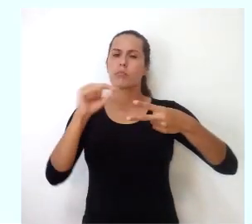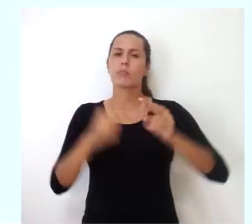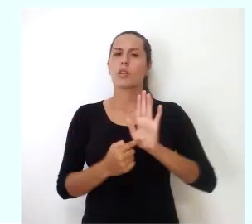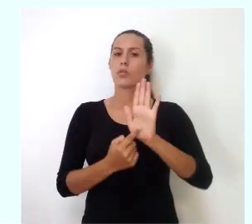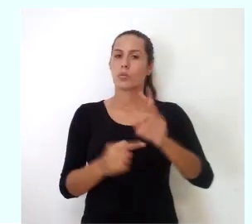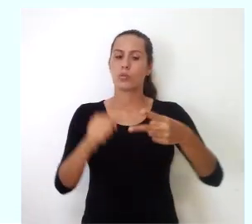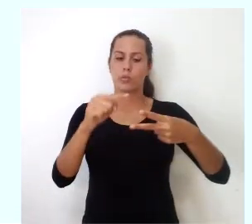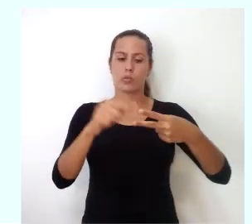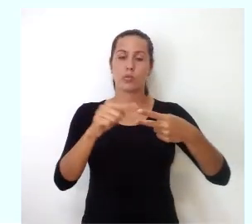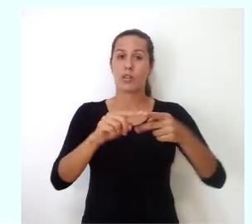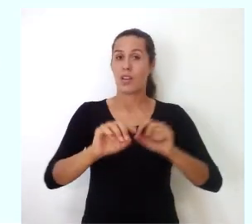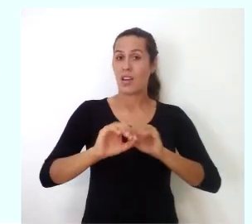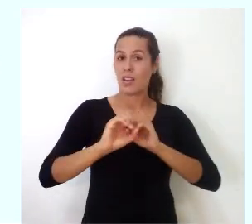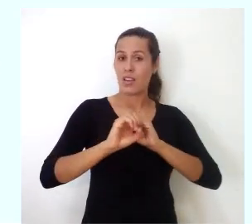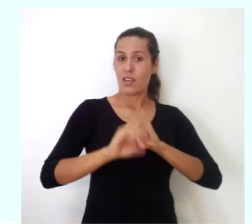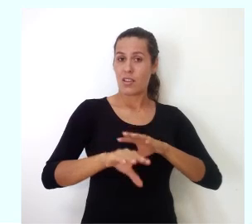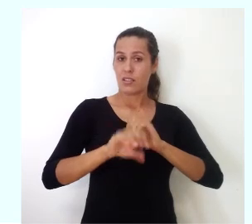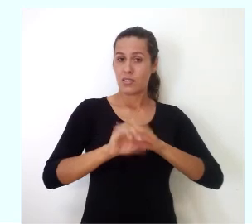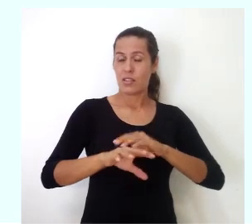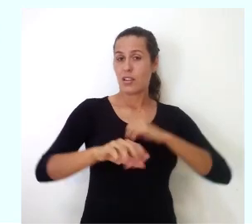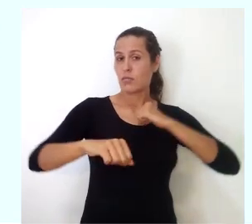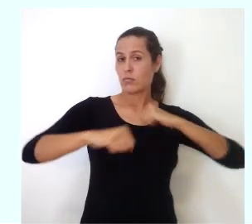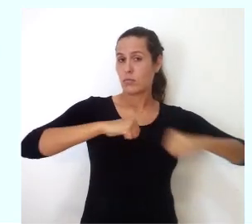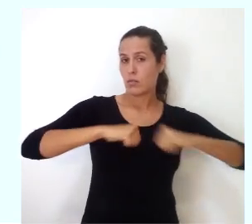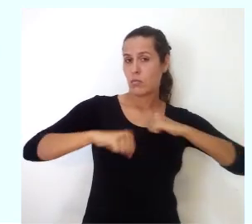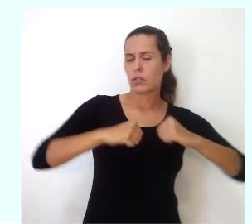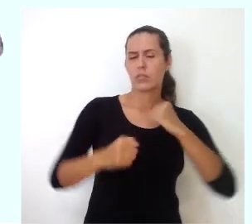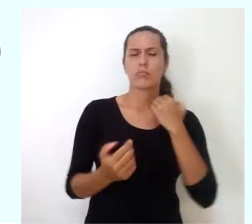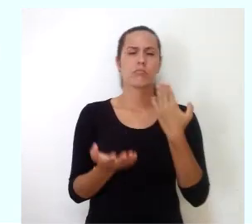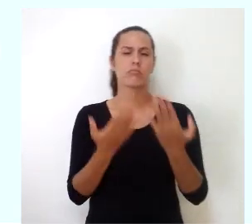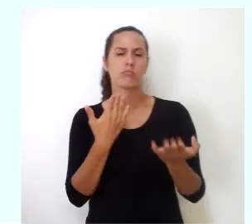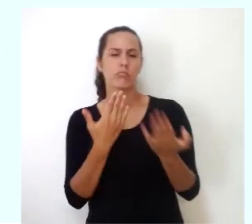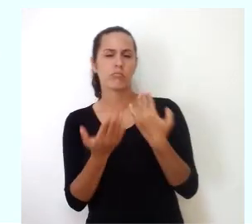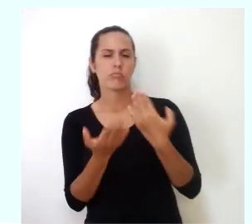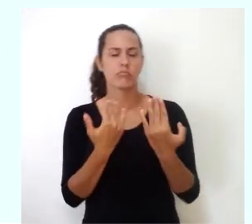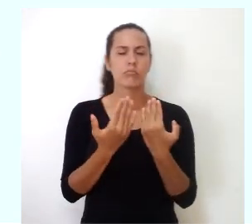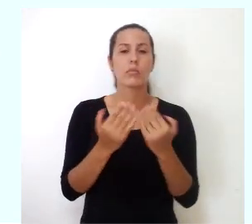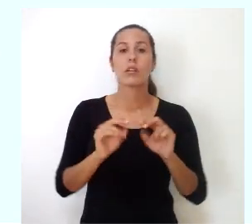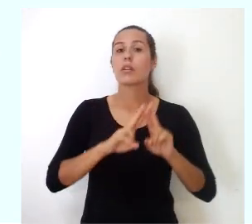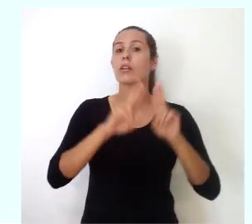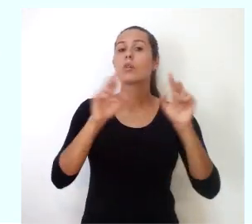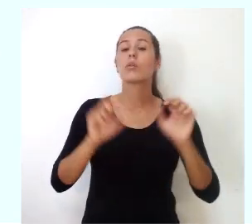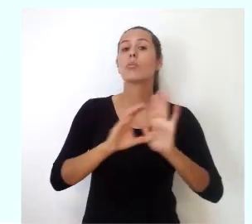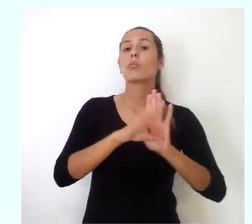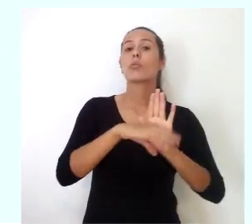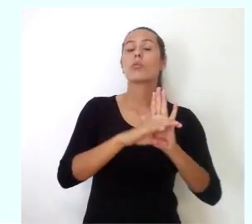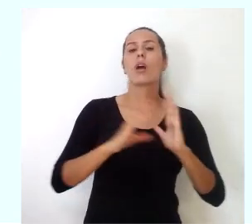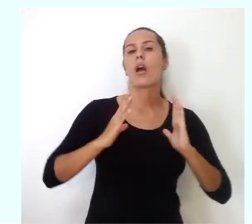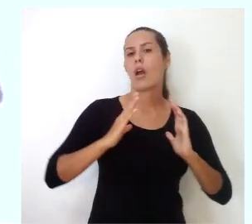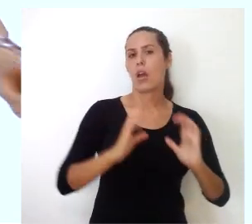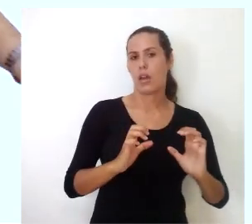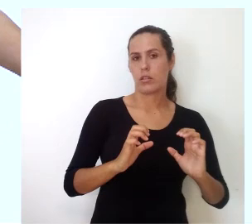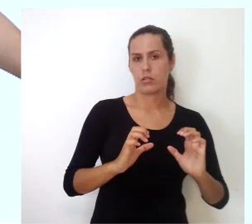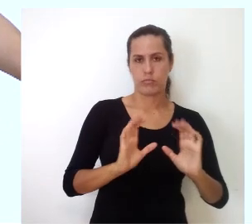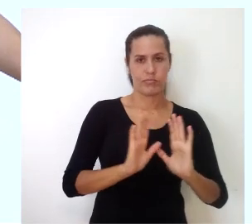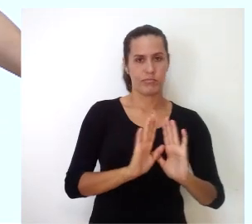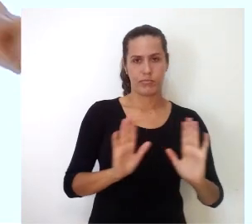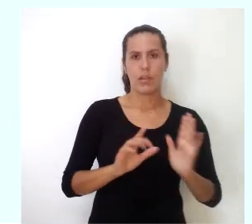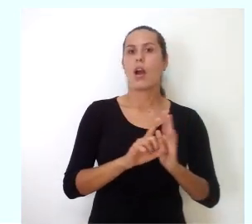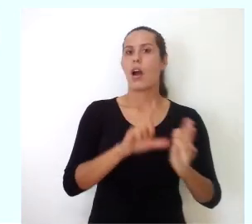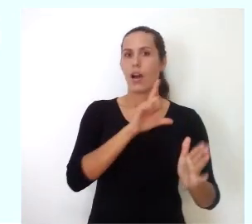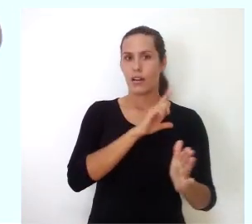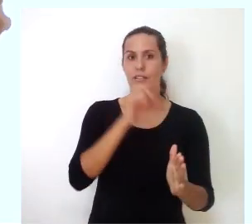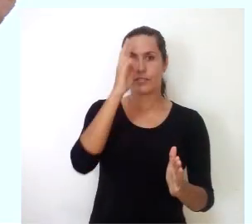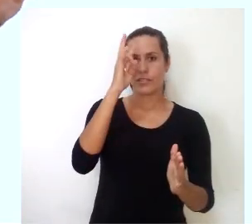O primeiro é ensinar, debater, conversar um pouco sobre o conceito da questão de ética. Já adiantei